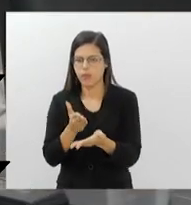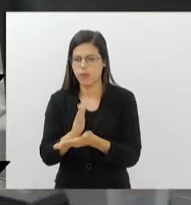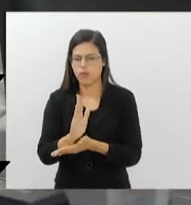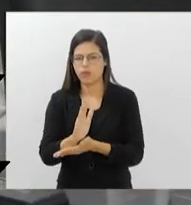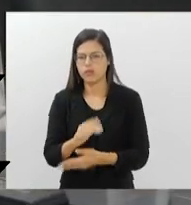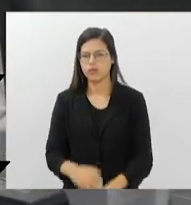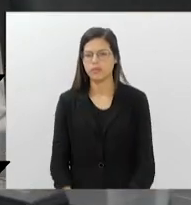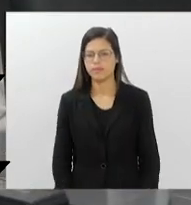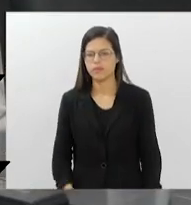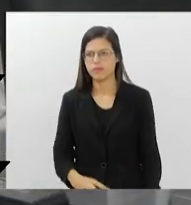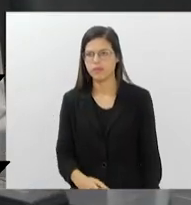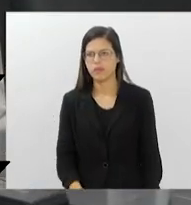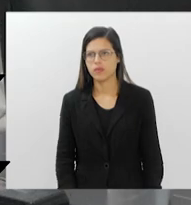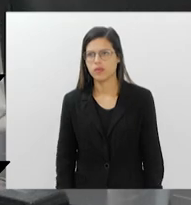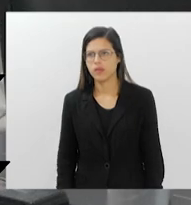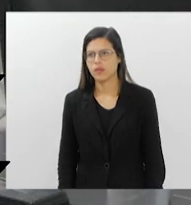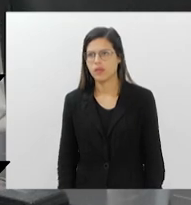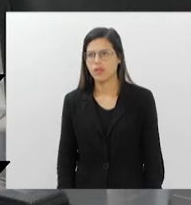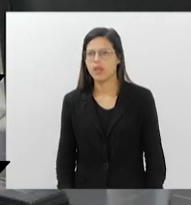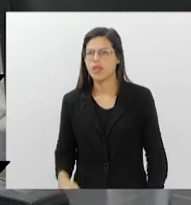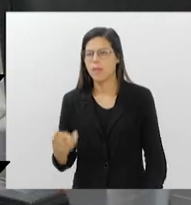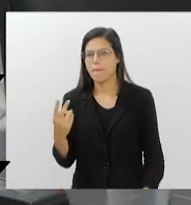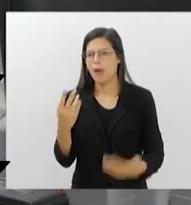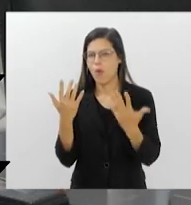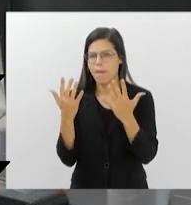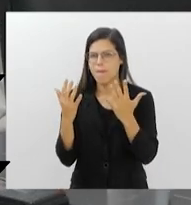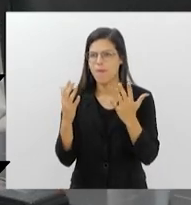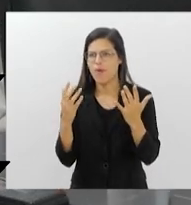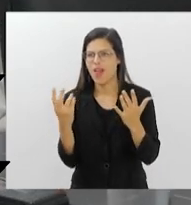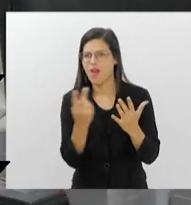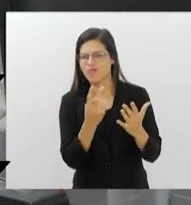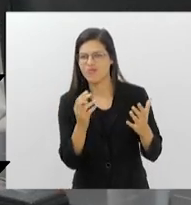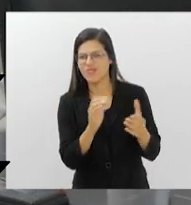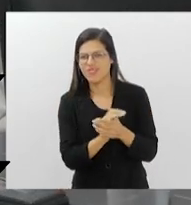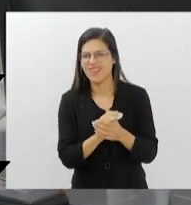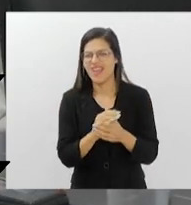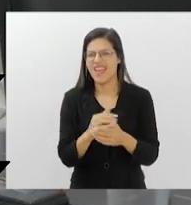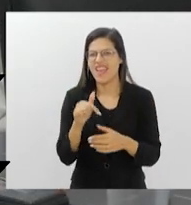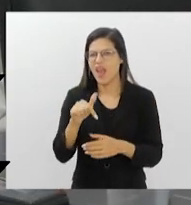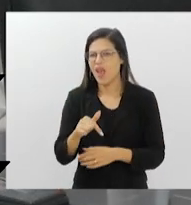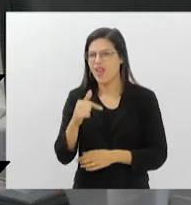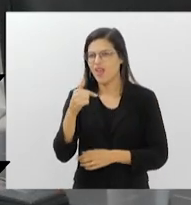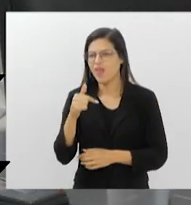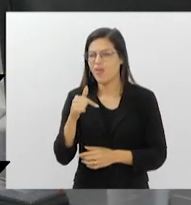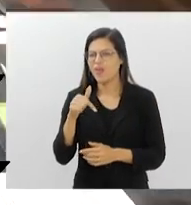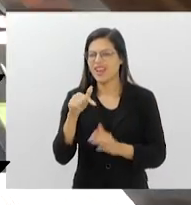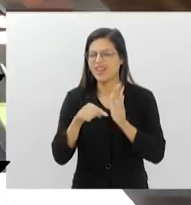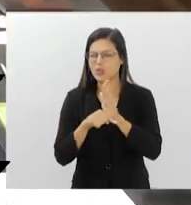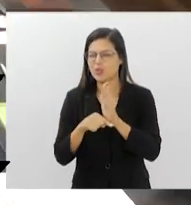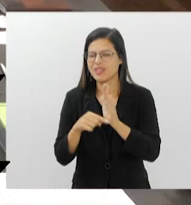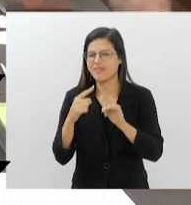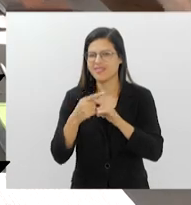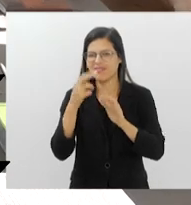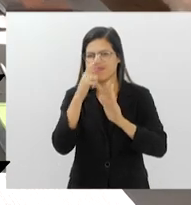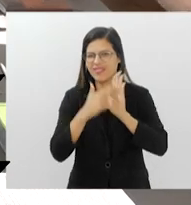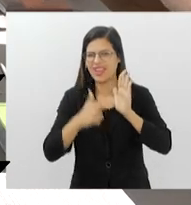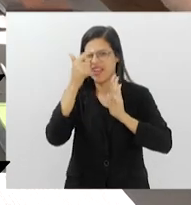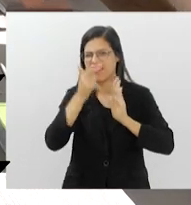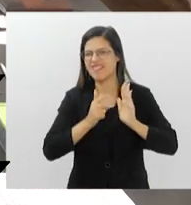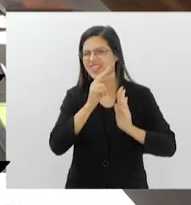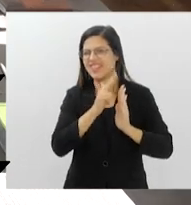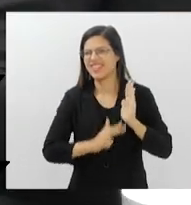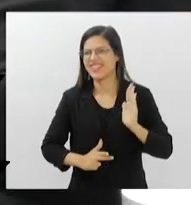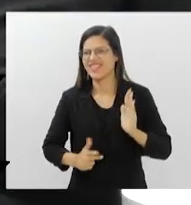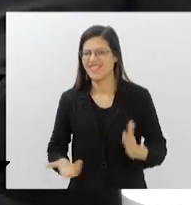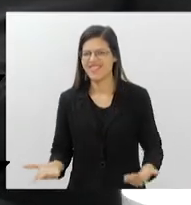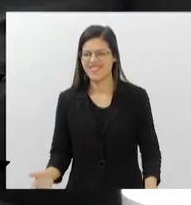aprovado e para Celebrar o casório o celebrante fui eu né que sou o relator do meu como diria meu Eco amigo